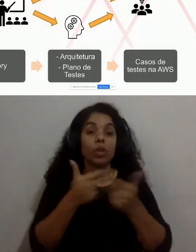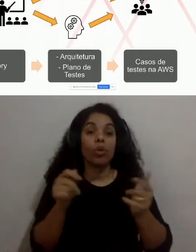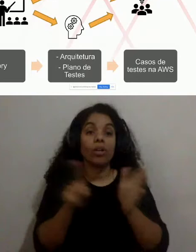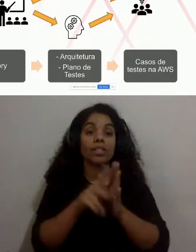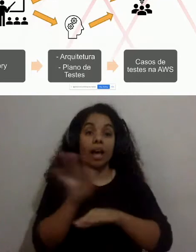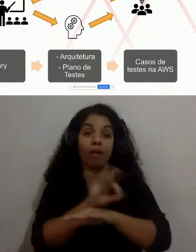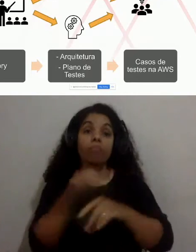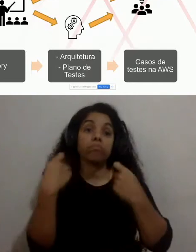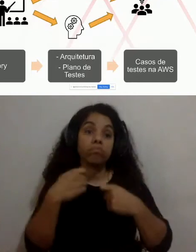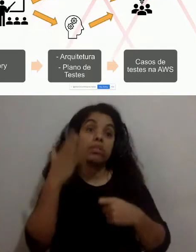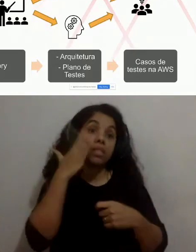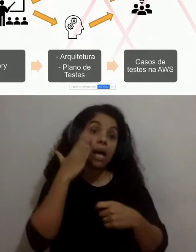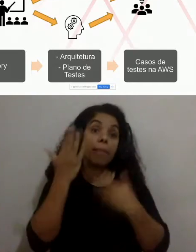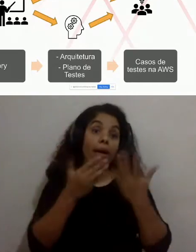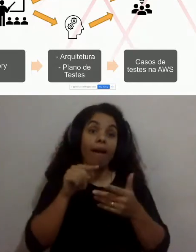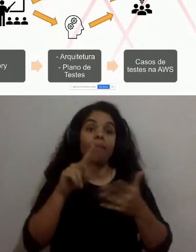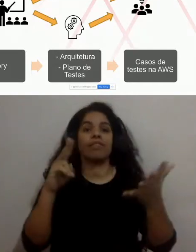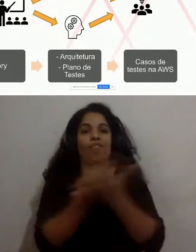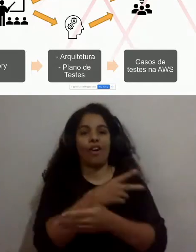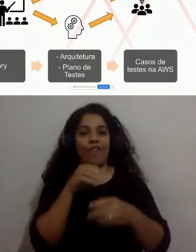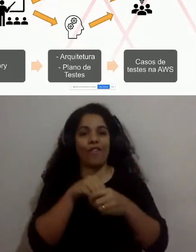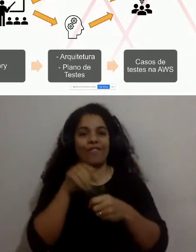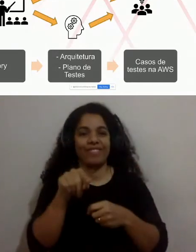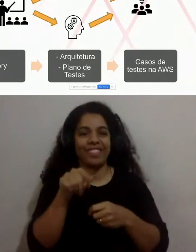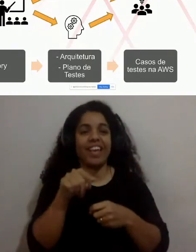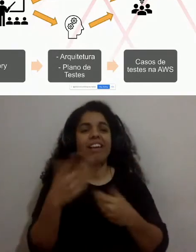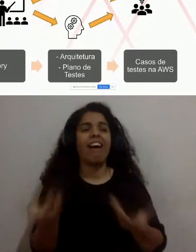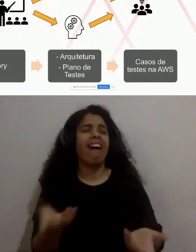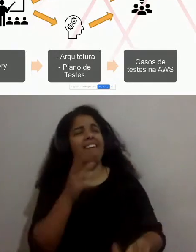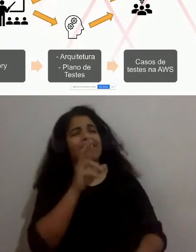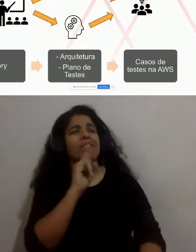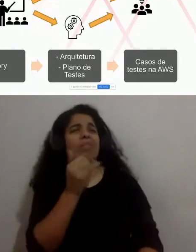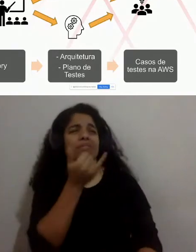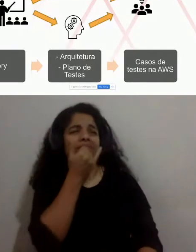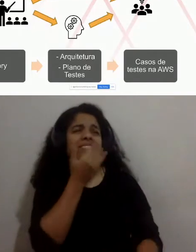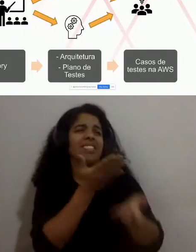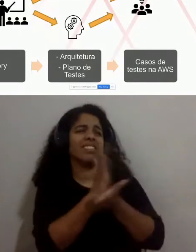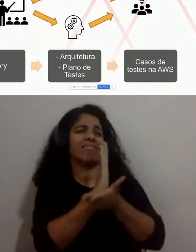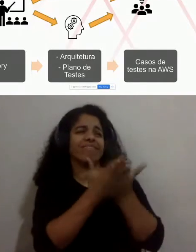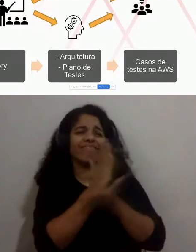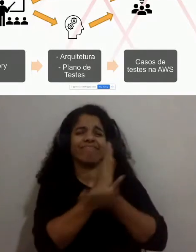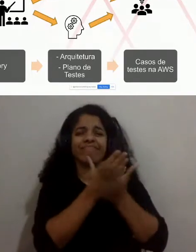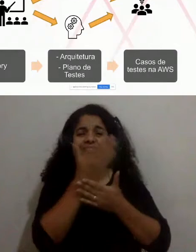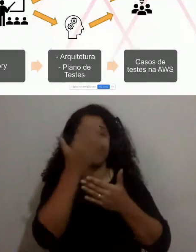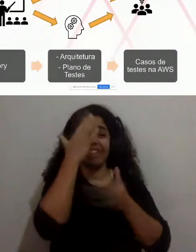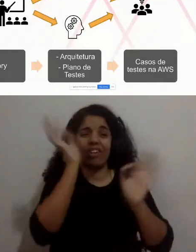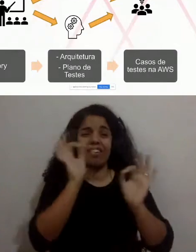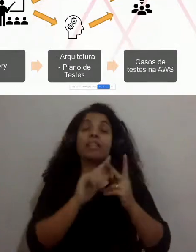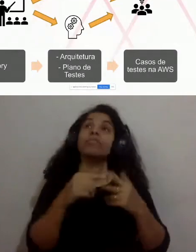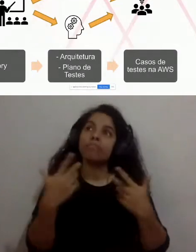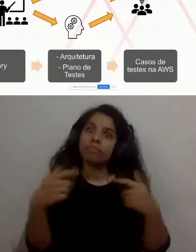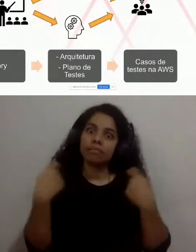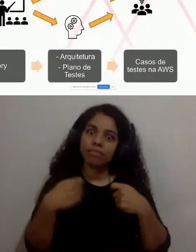você precisa saber, é ali que vai acontecer. Isabel, mas é chato, eu não entendo. Mas você tem que saber. Você